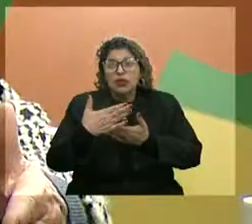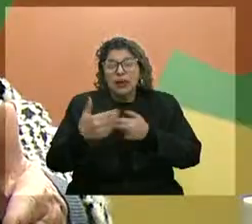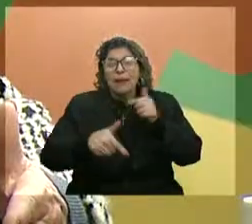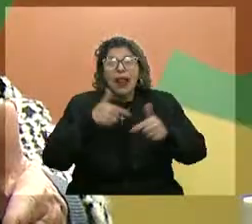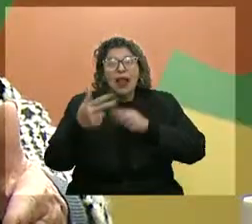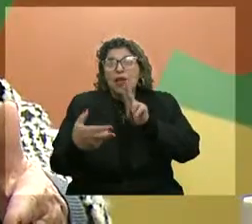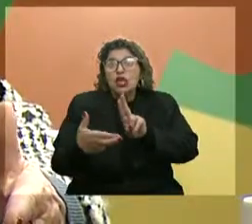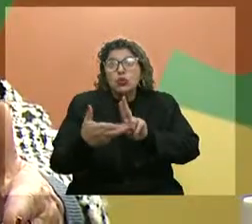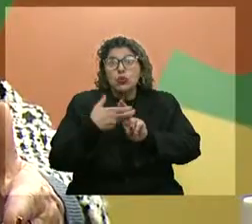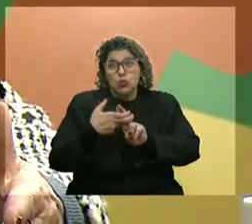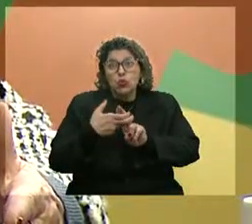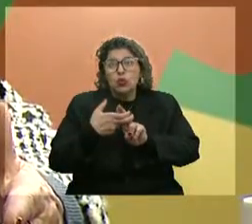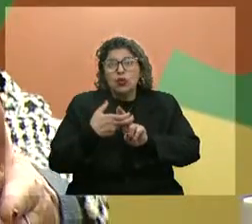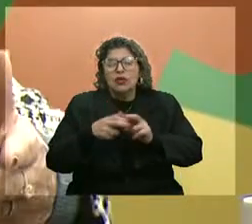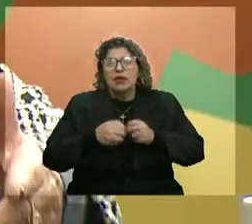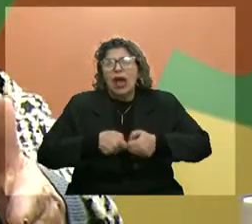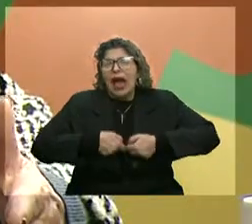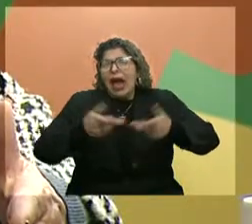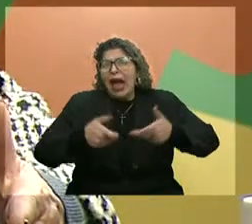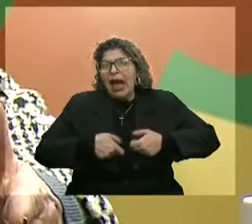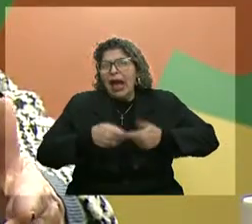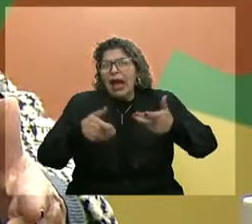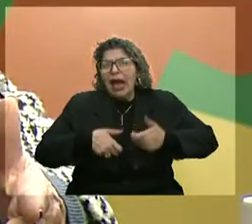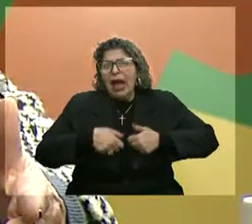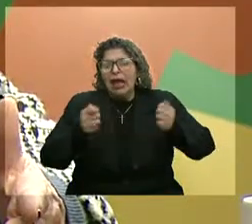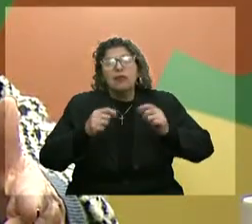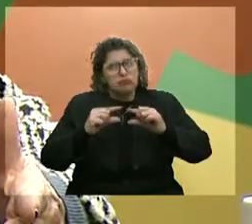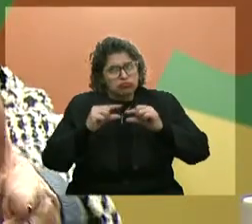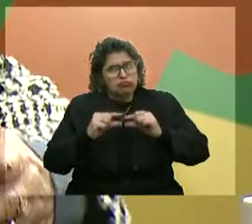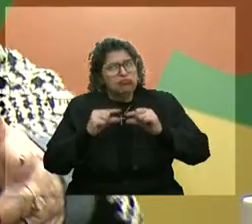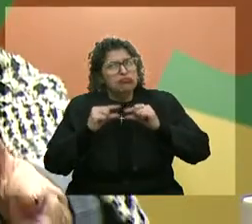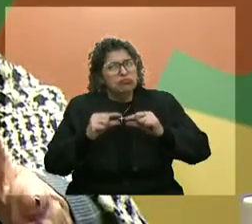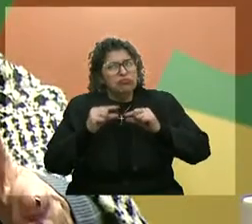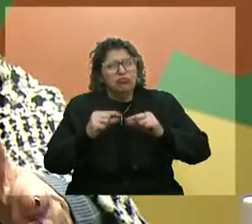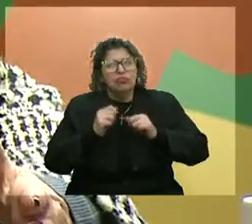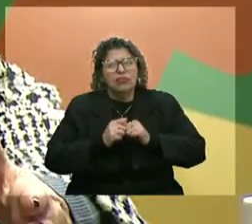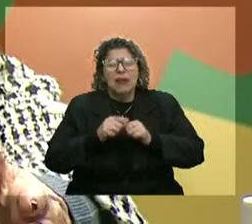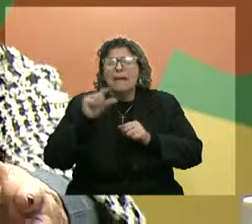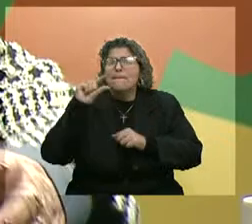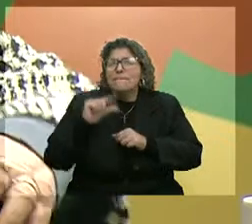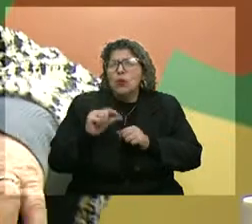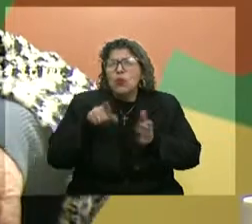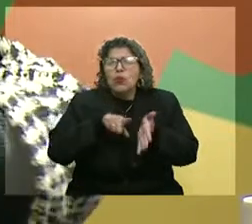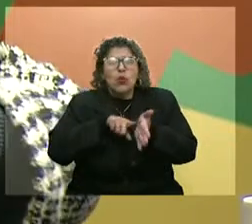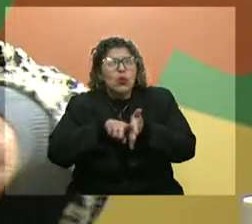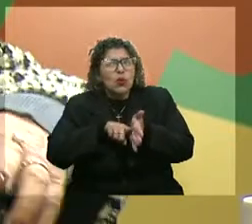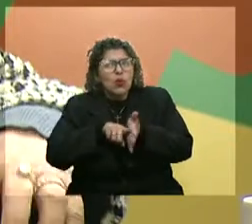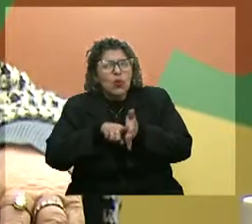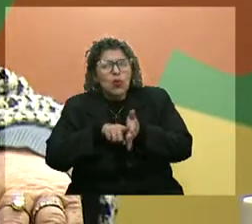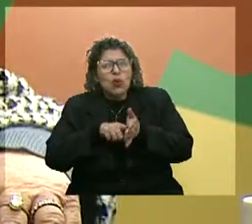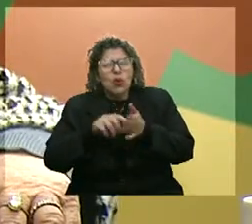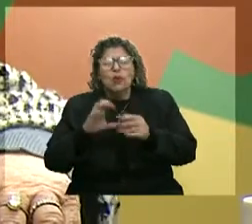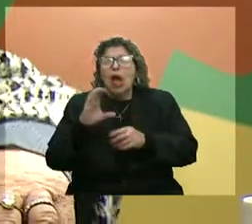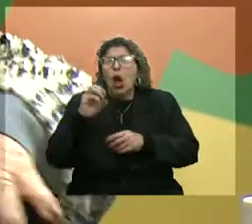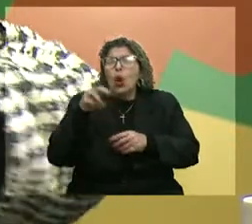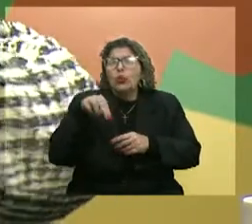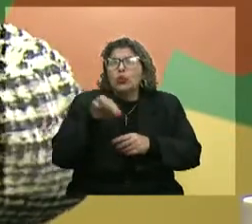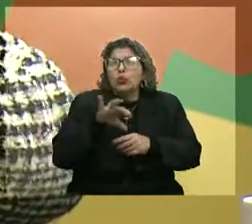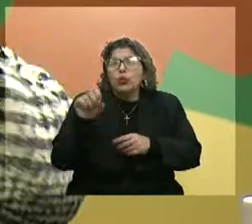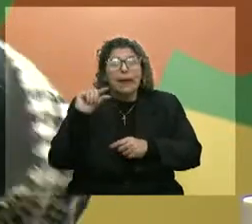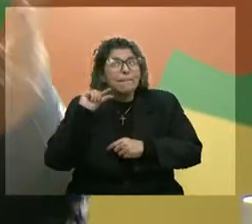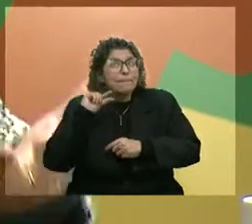SUS, as despesas, o gasto era pequeno. Poucos exames, as consultas